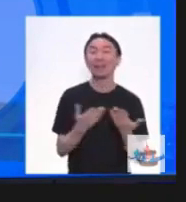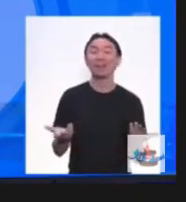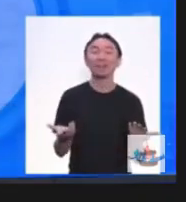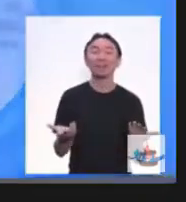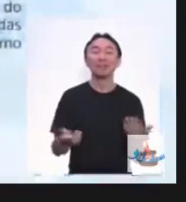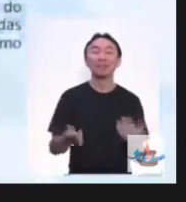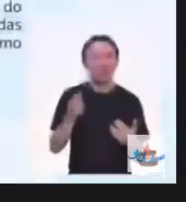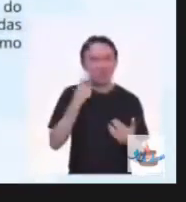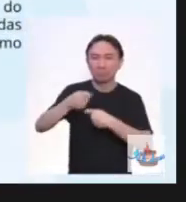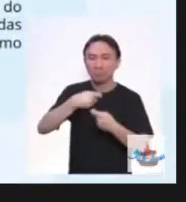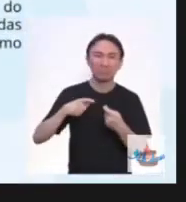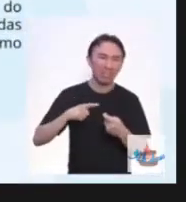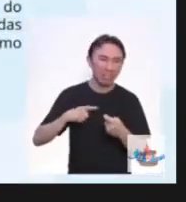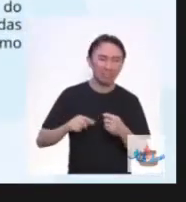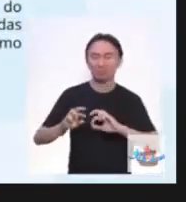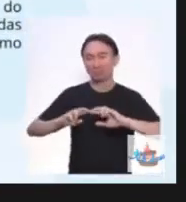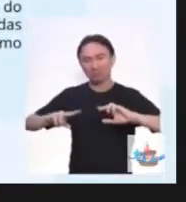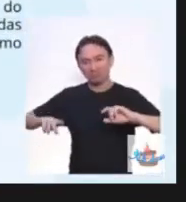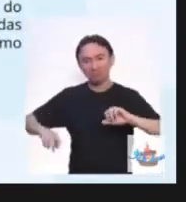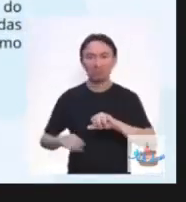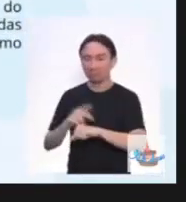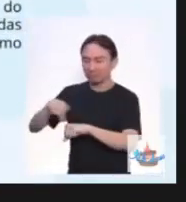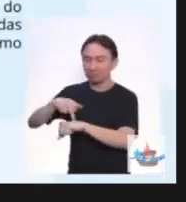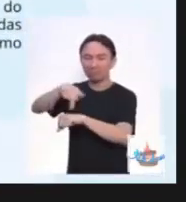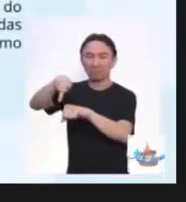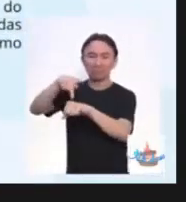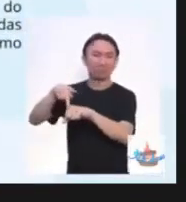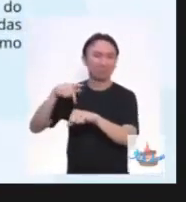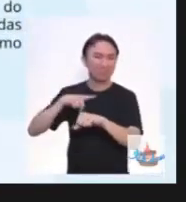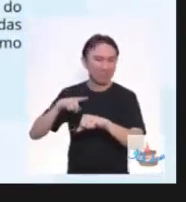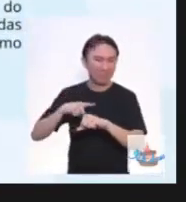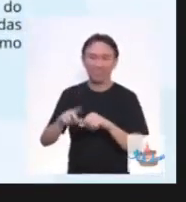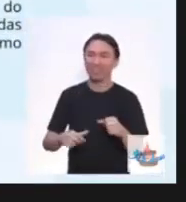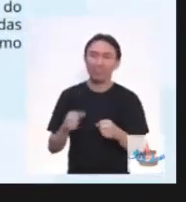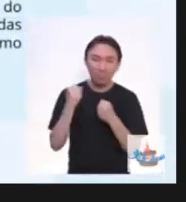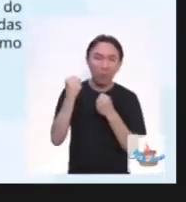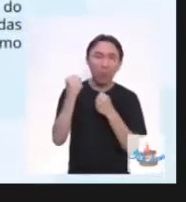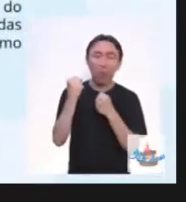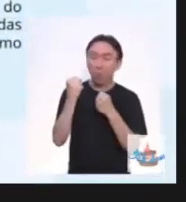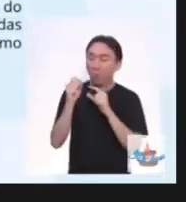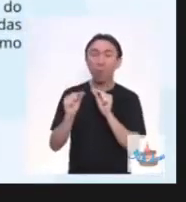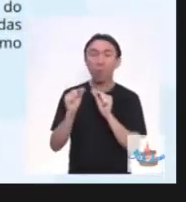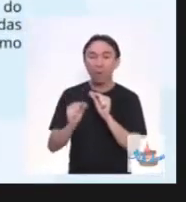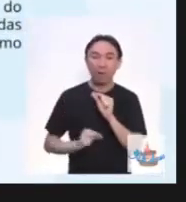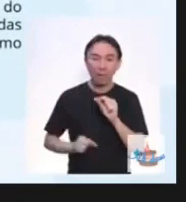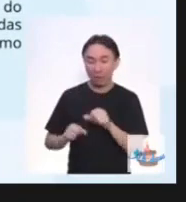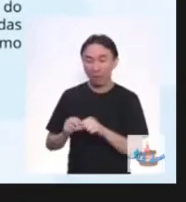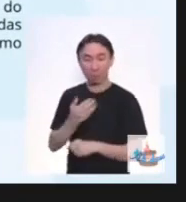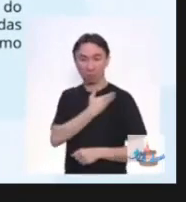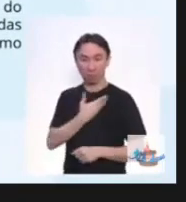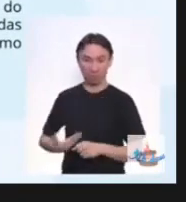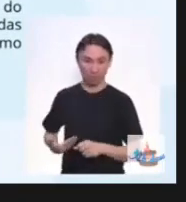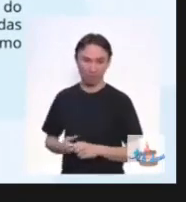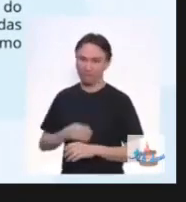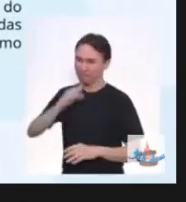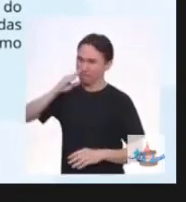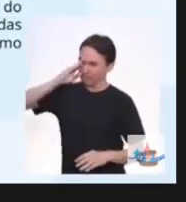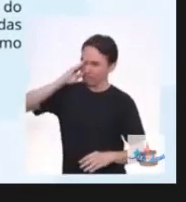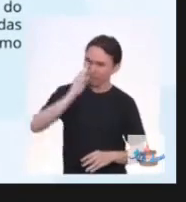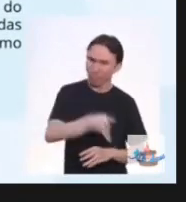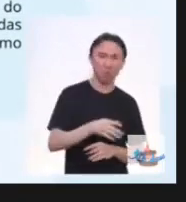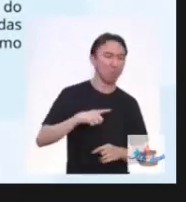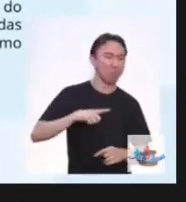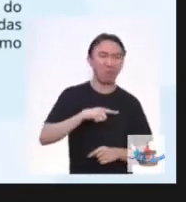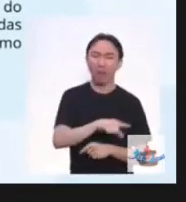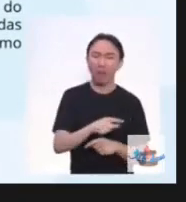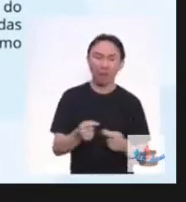vocês um pequeno texto. Caracterizou-se por uma forte intervenção do Estado na economia. Constituiu